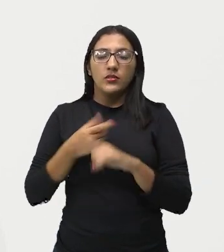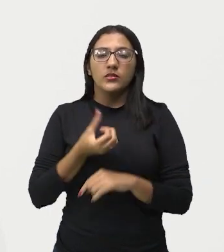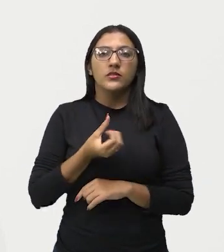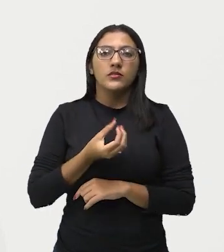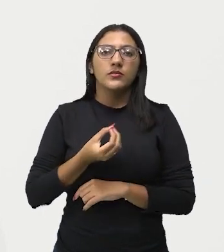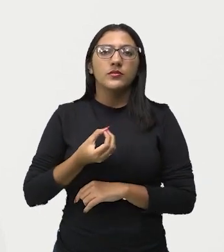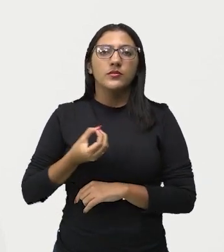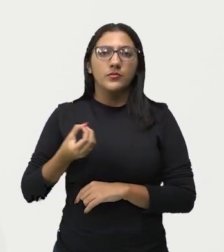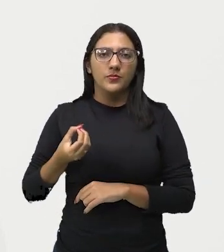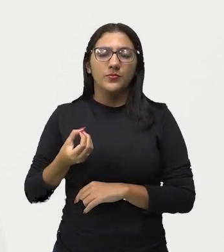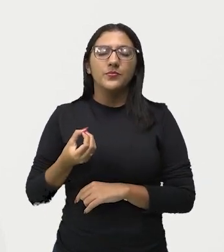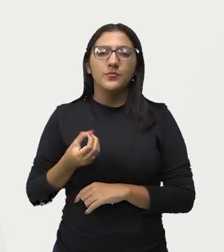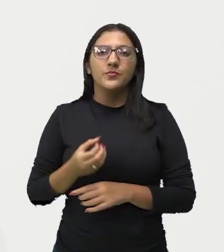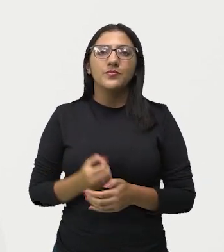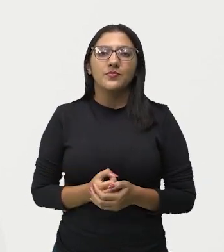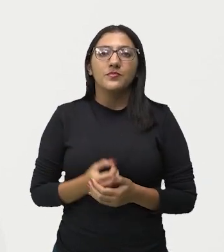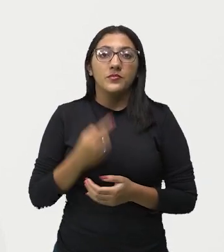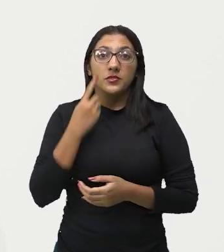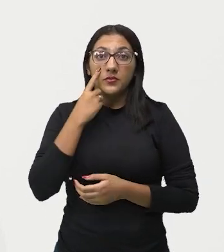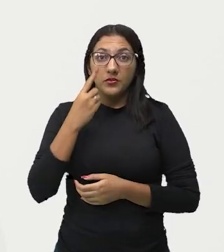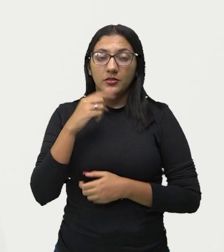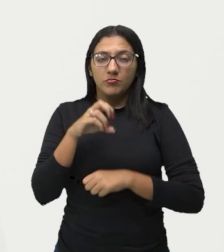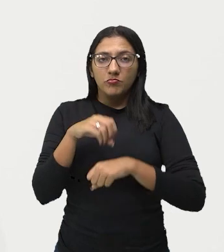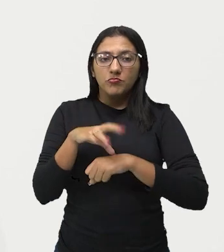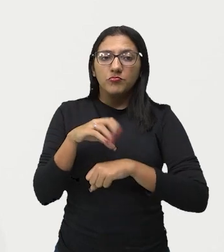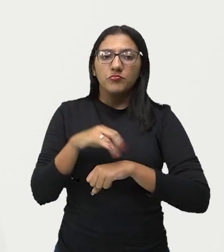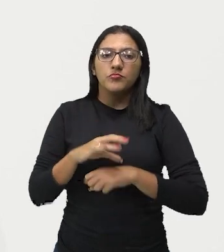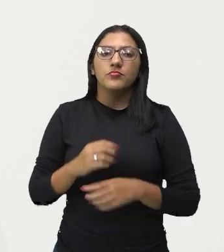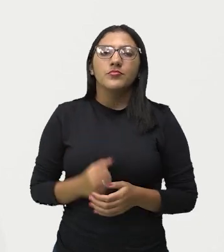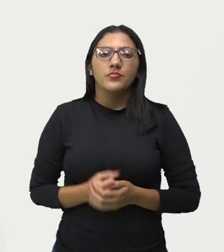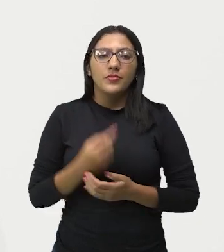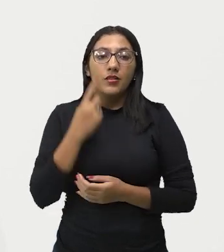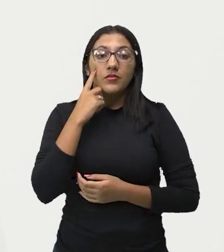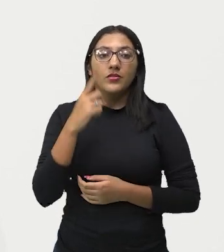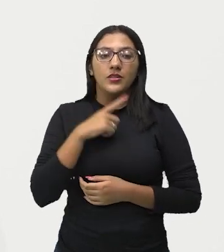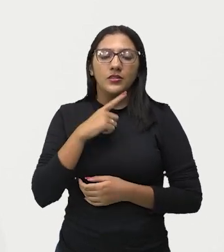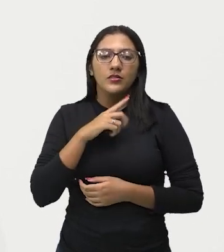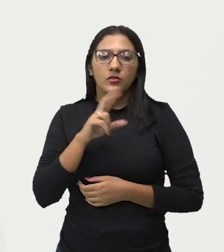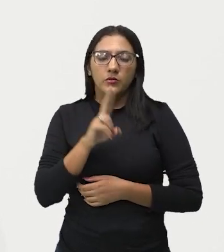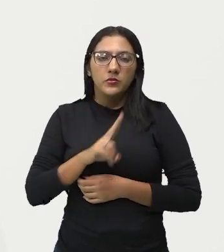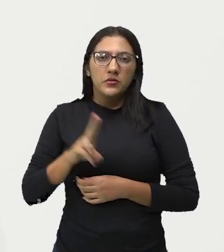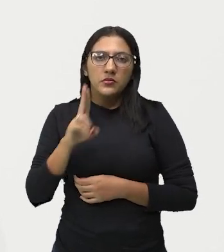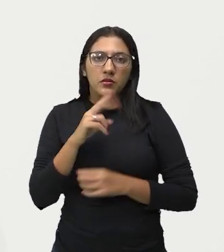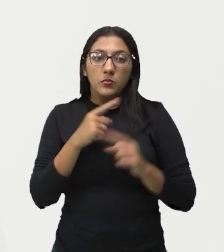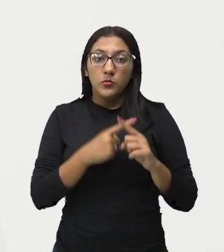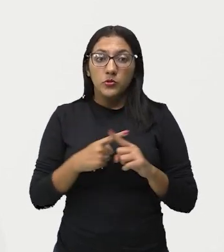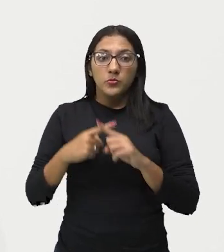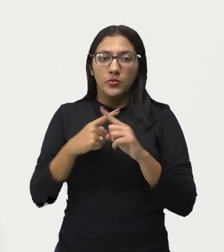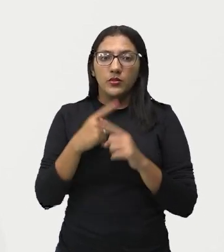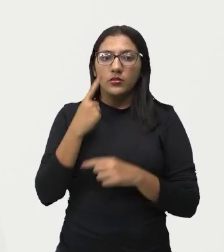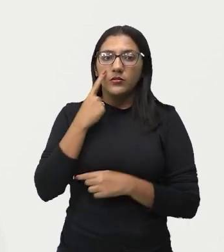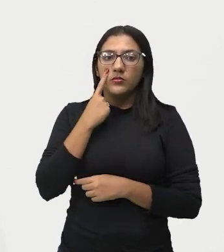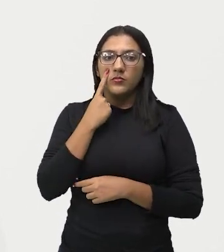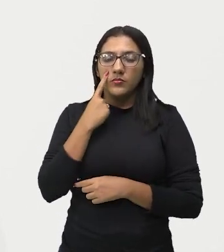Beleza? Olha a dica do professor. Em cima nós temos uma multiplicação. Aqui, ó, uma